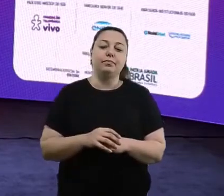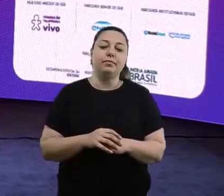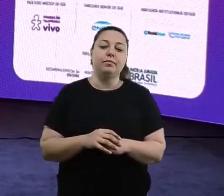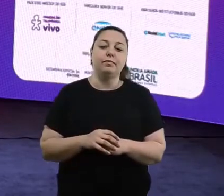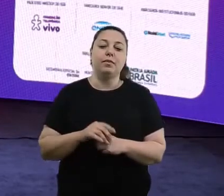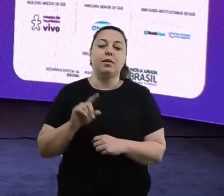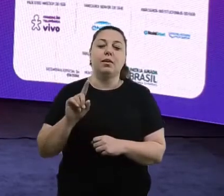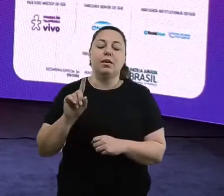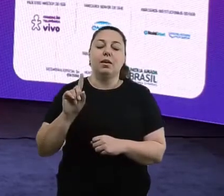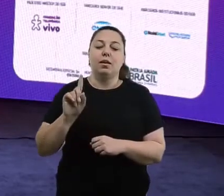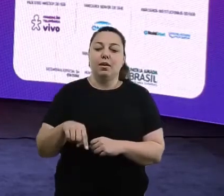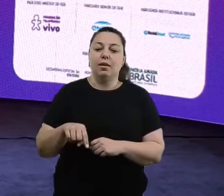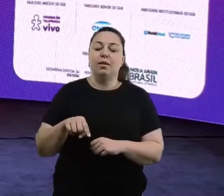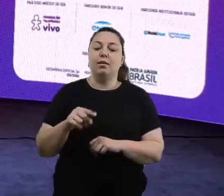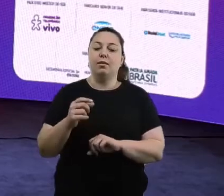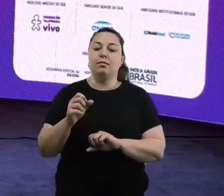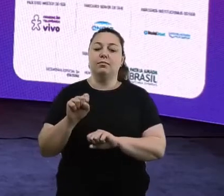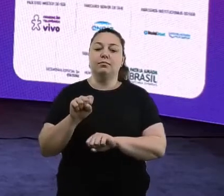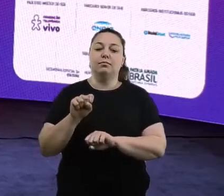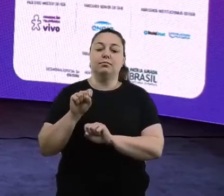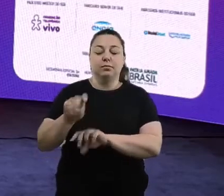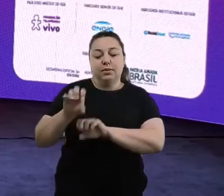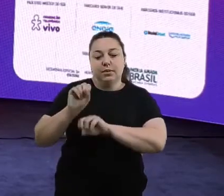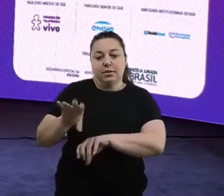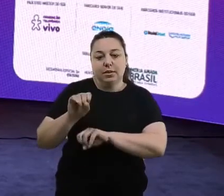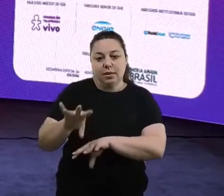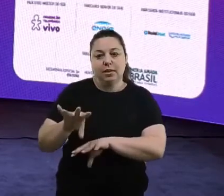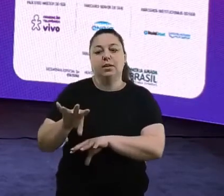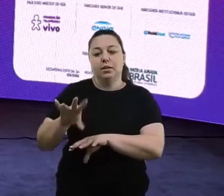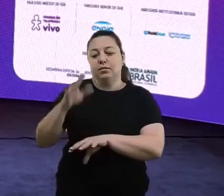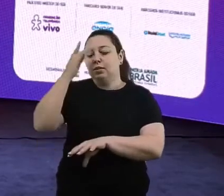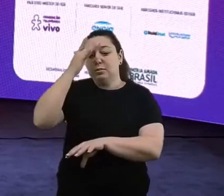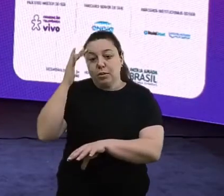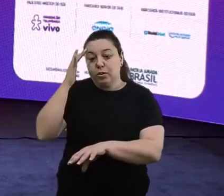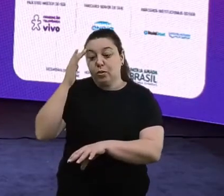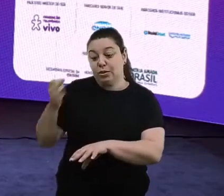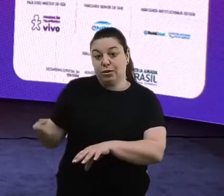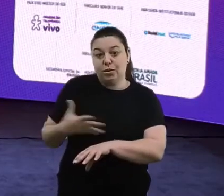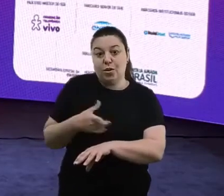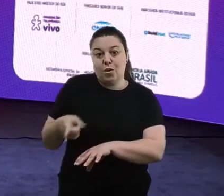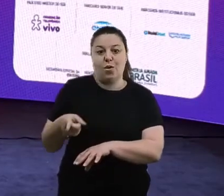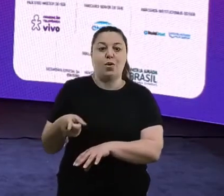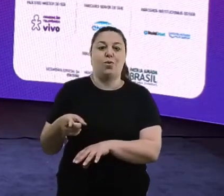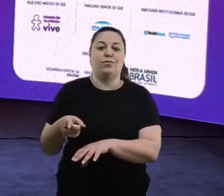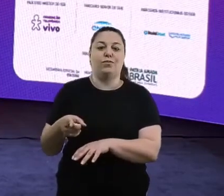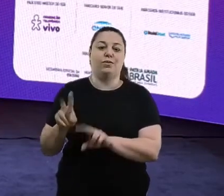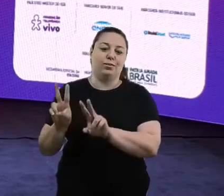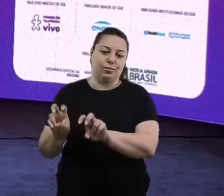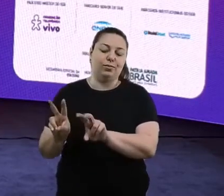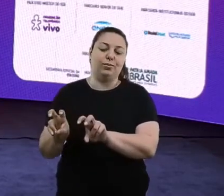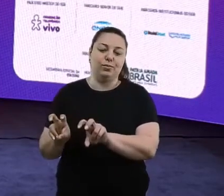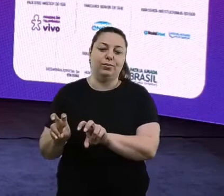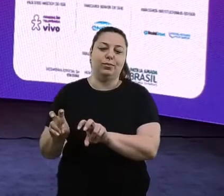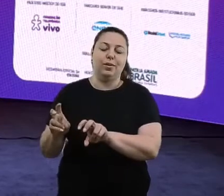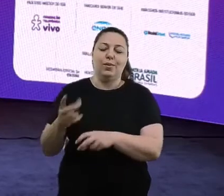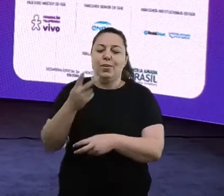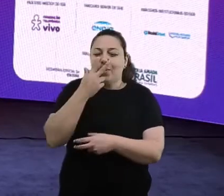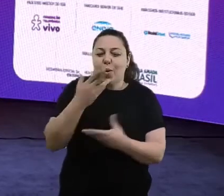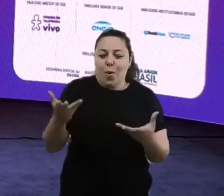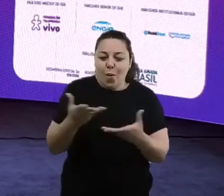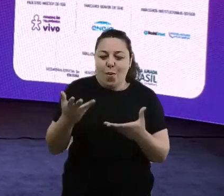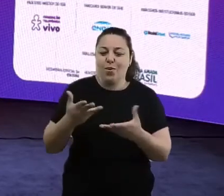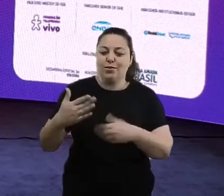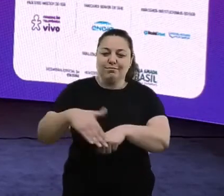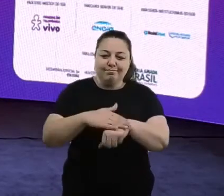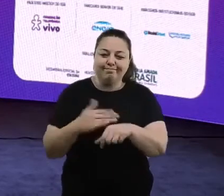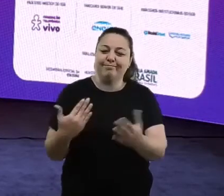das pessoas nessa nova linguagem, né? Então, pensar no indivíduo mesmo. Então, essas conversas que a gente está tendo aqui no festival e que a